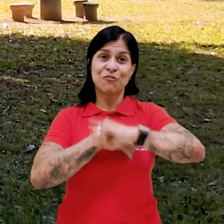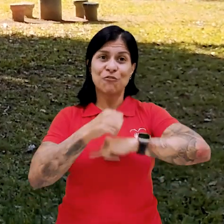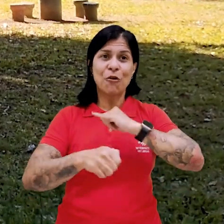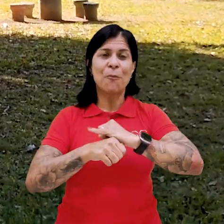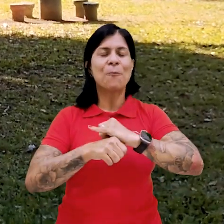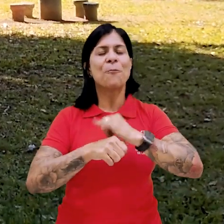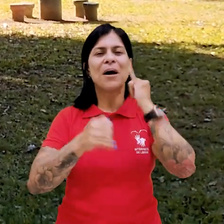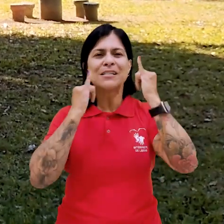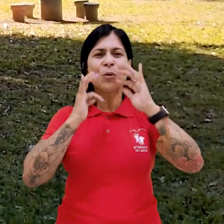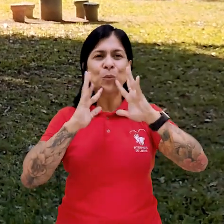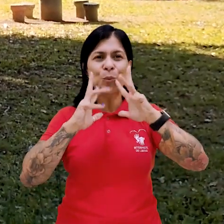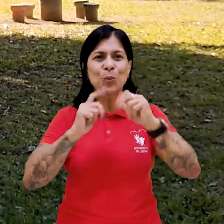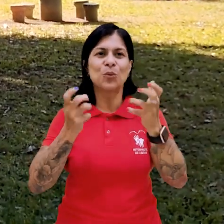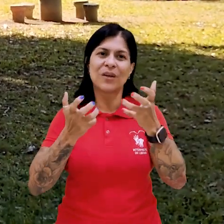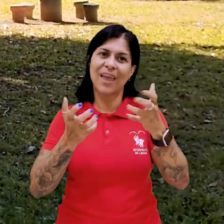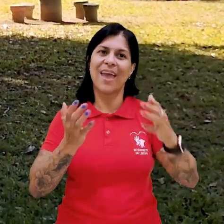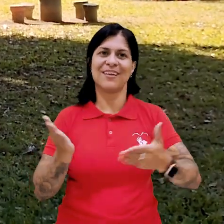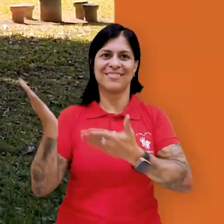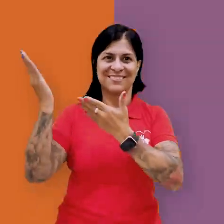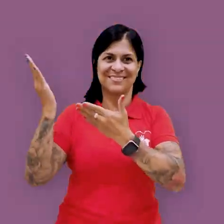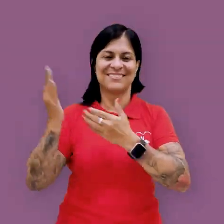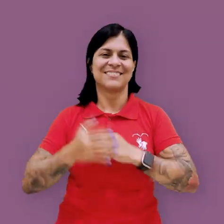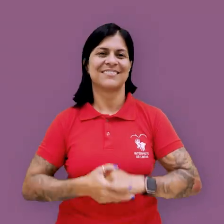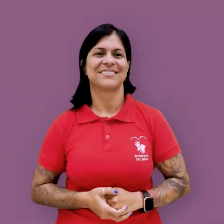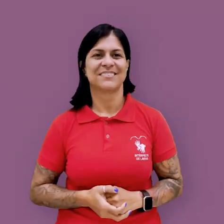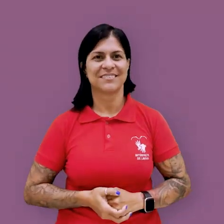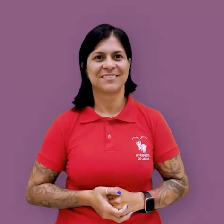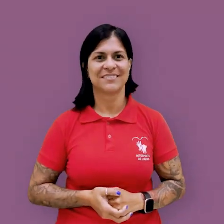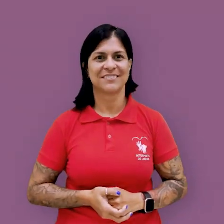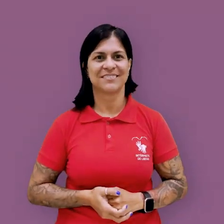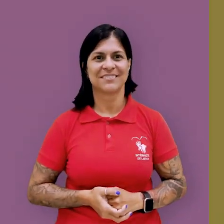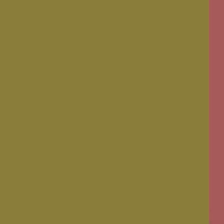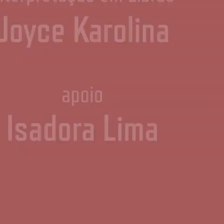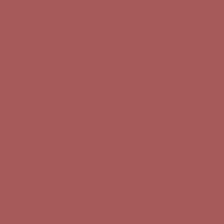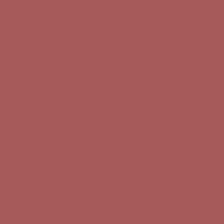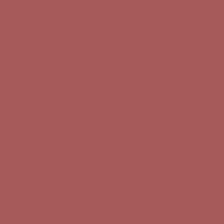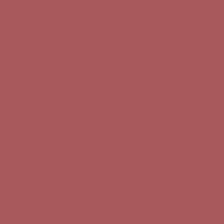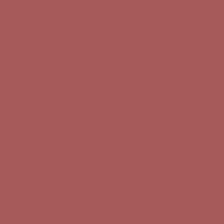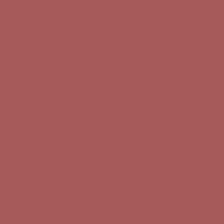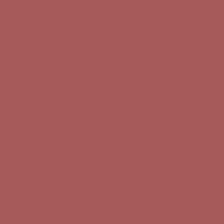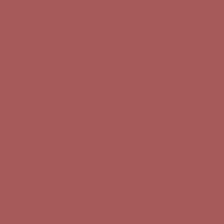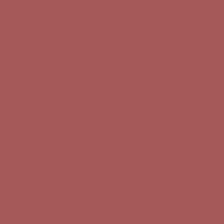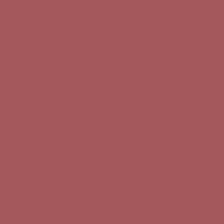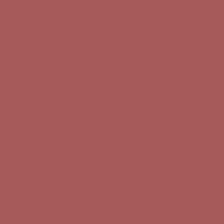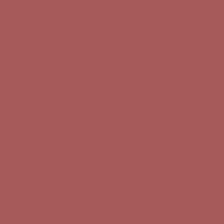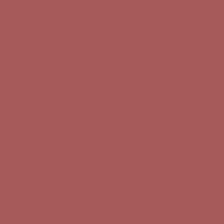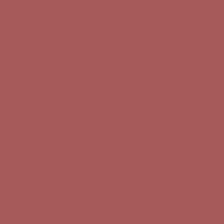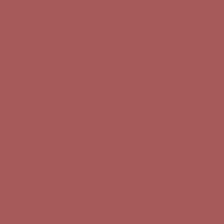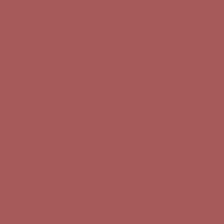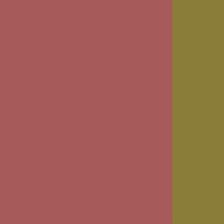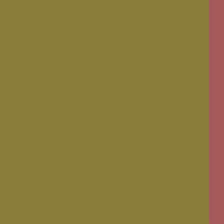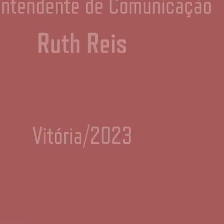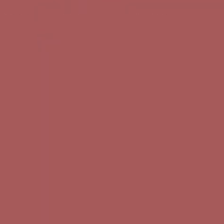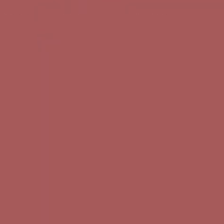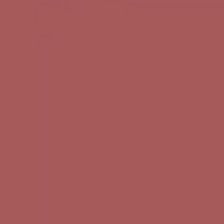site do evento e outras informações no portal ufis.br. Legenda Ruberti